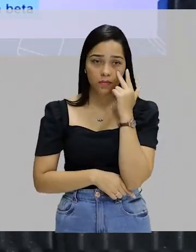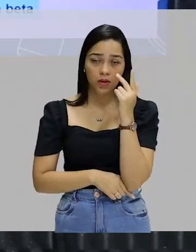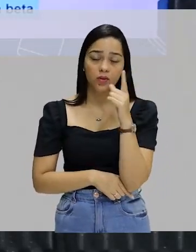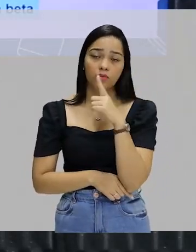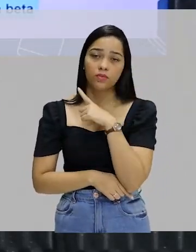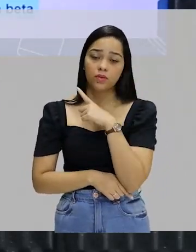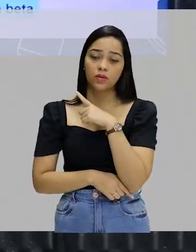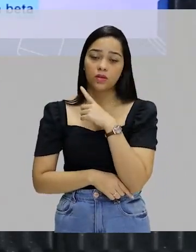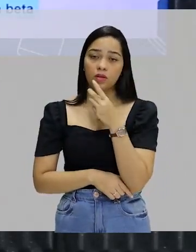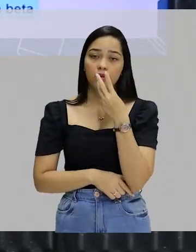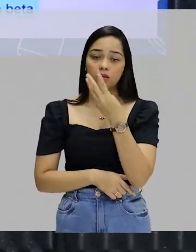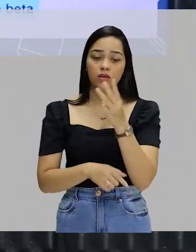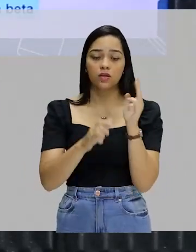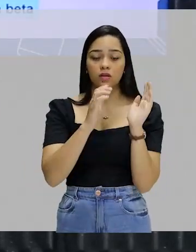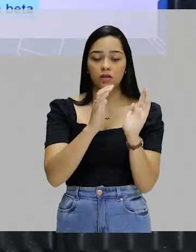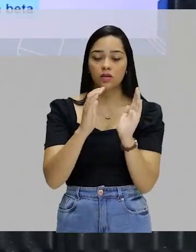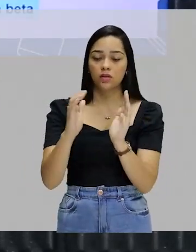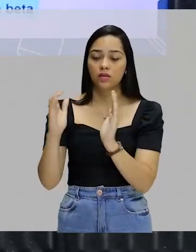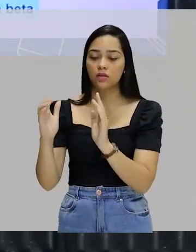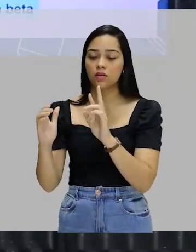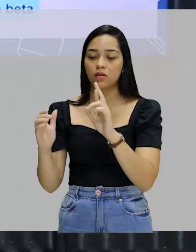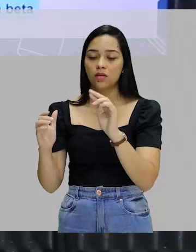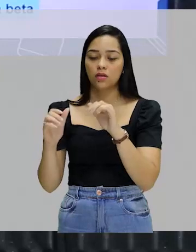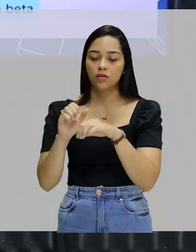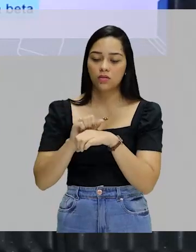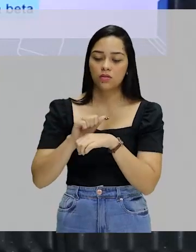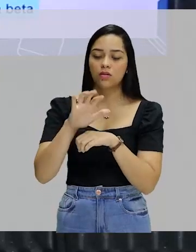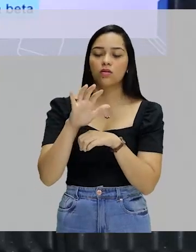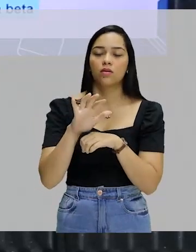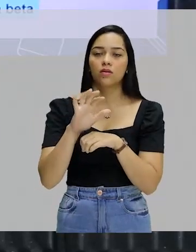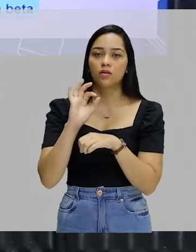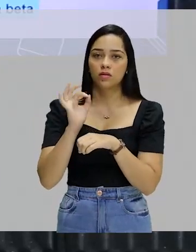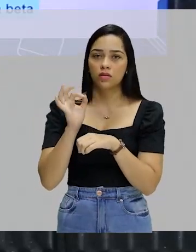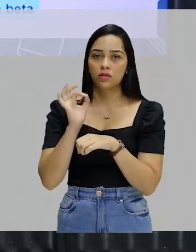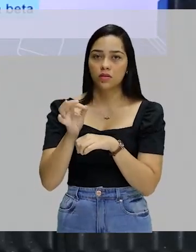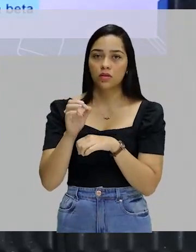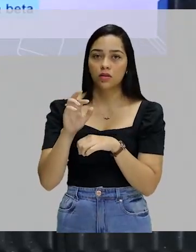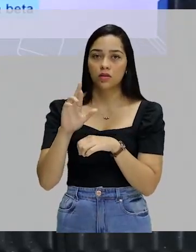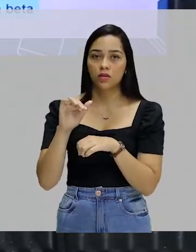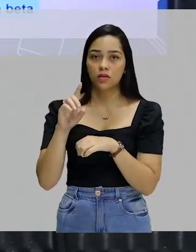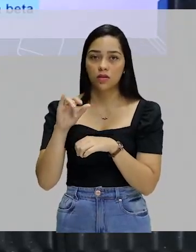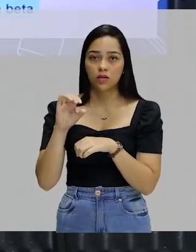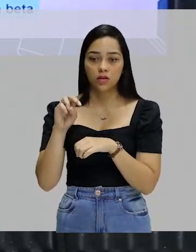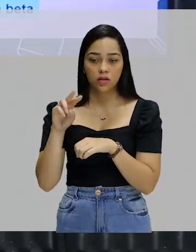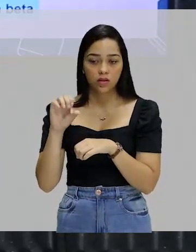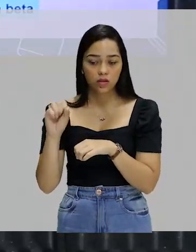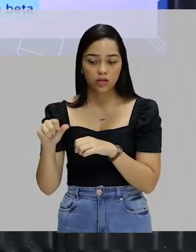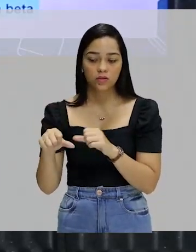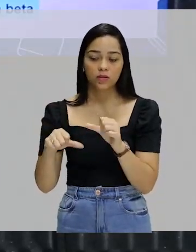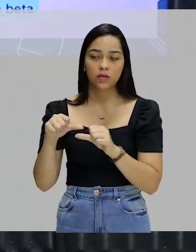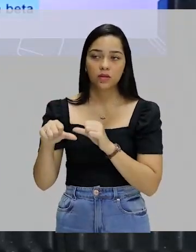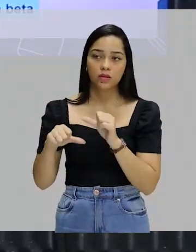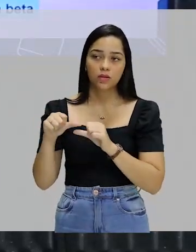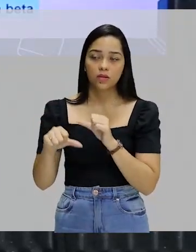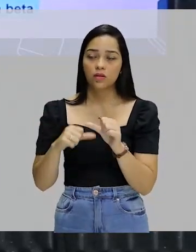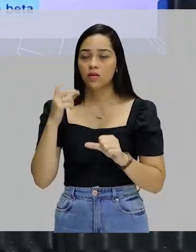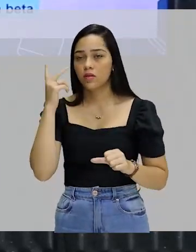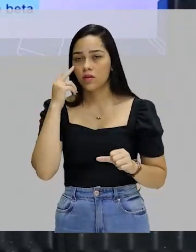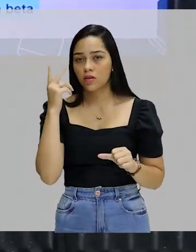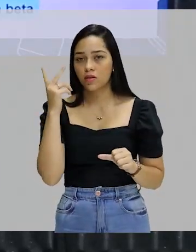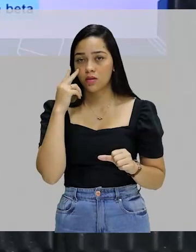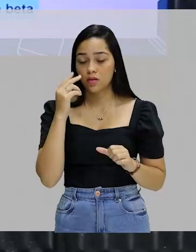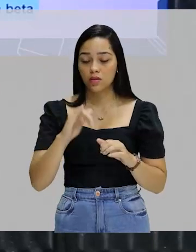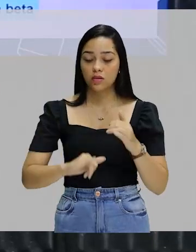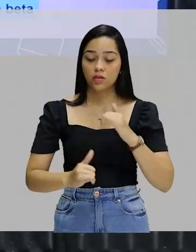temos 3 séries radioativas. A série radioativa é a transmutação natural